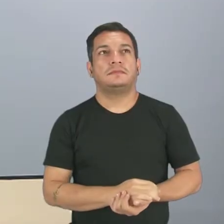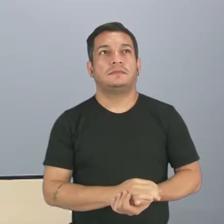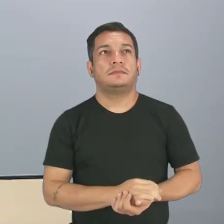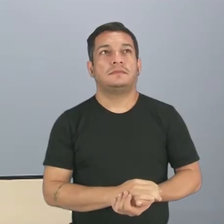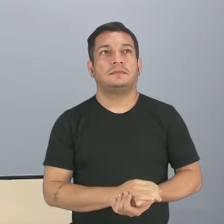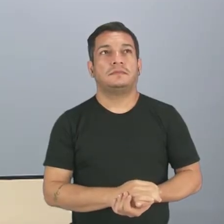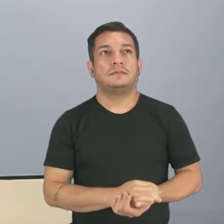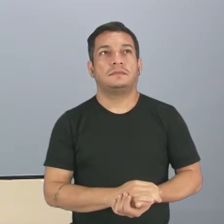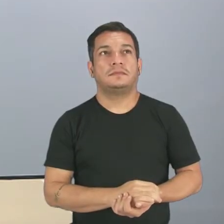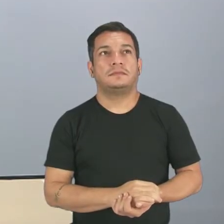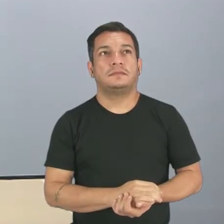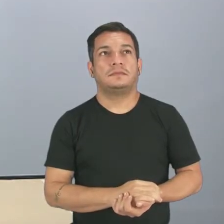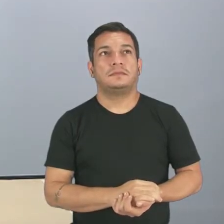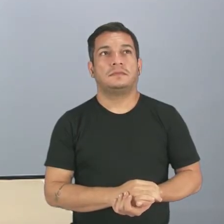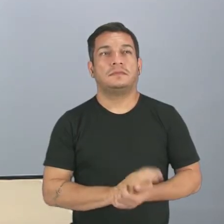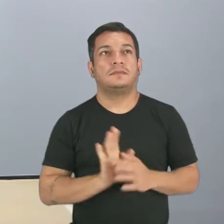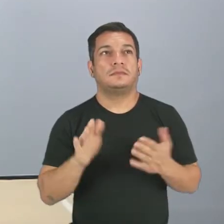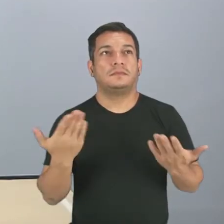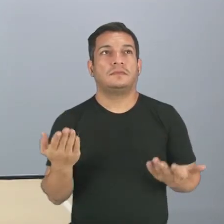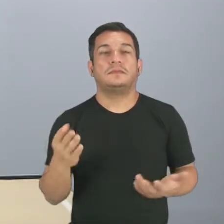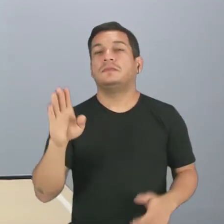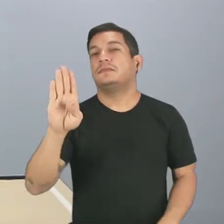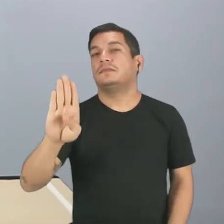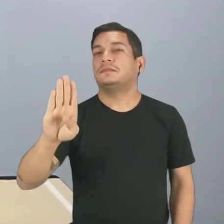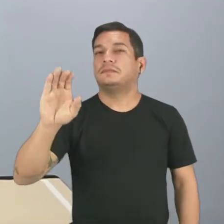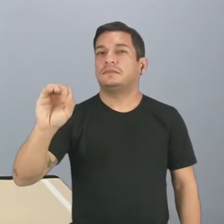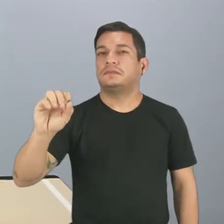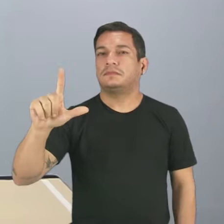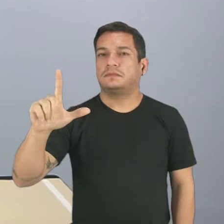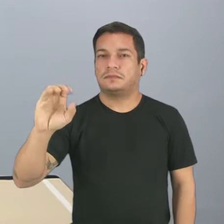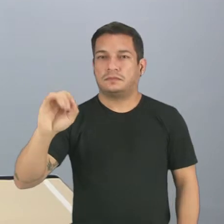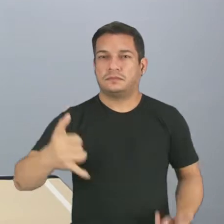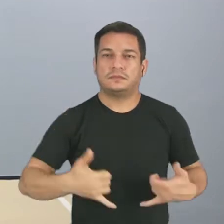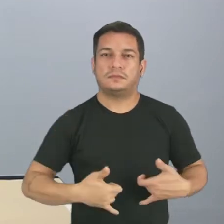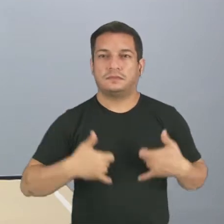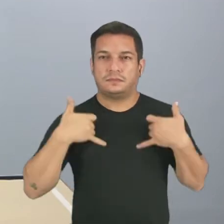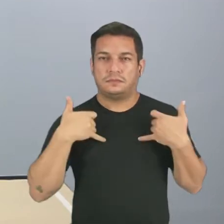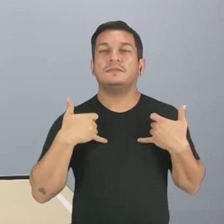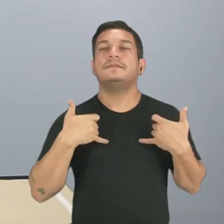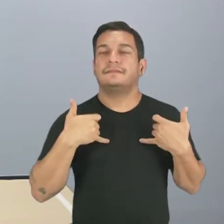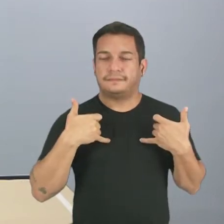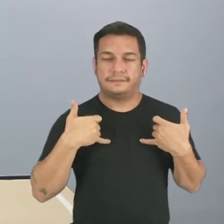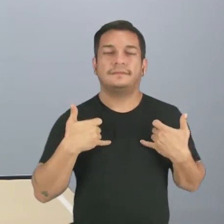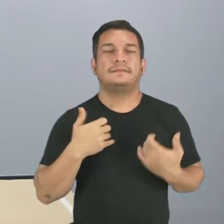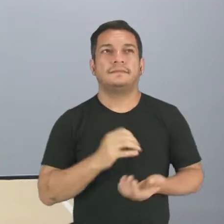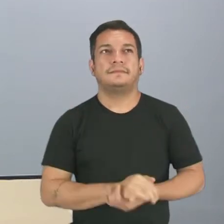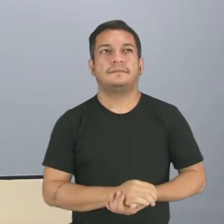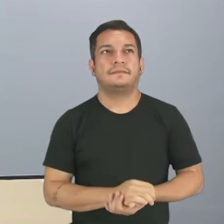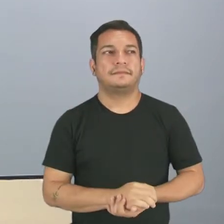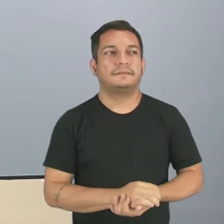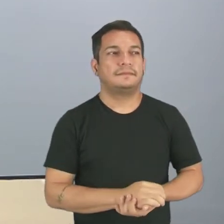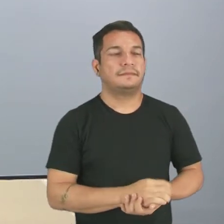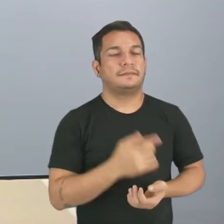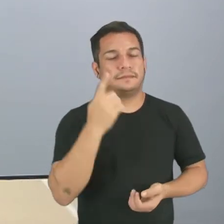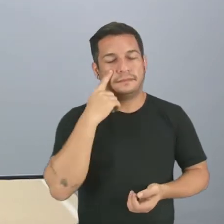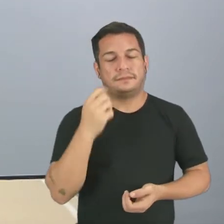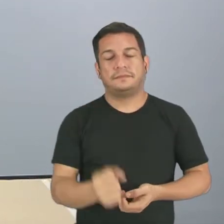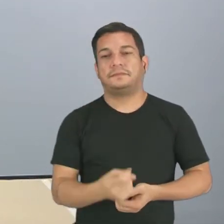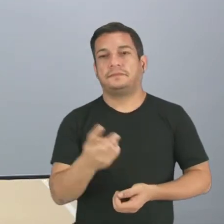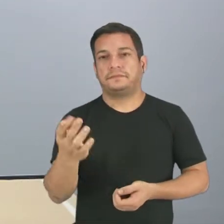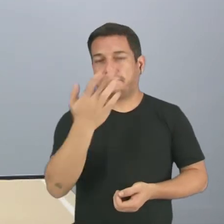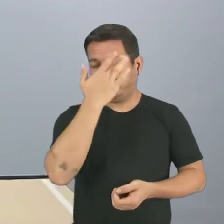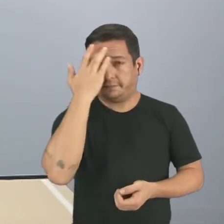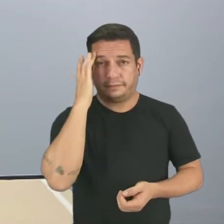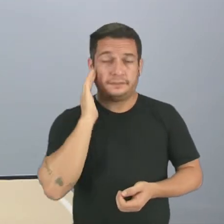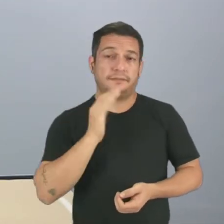Foi o bolo de aniversário, não é mesmo? Vamos contar quantas